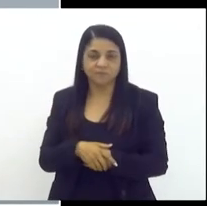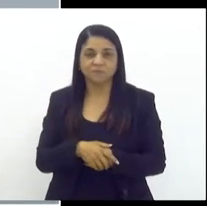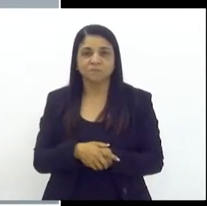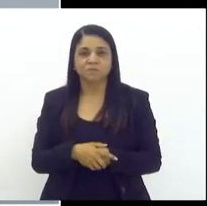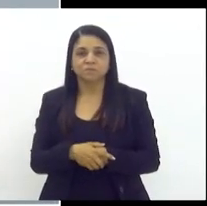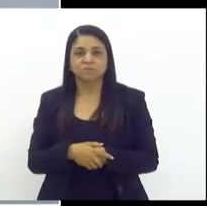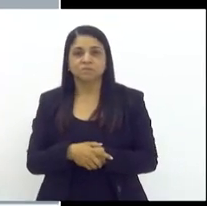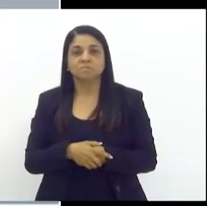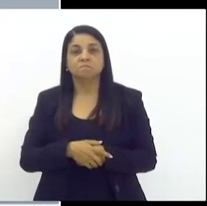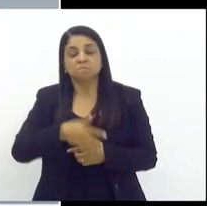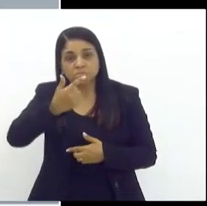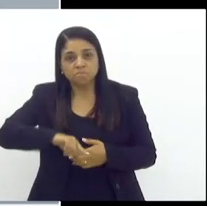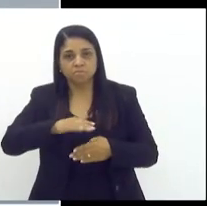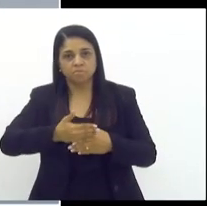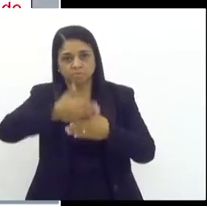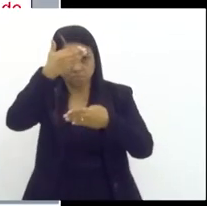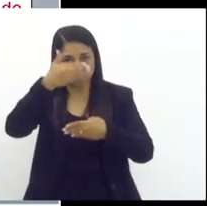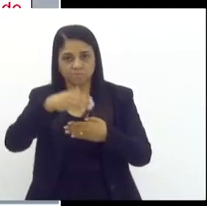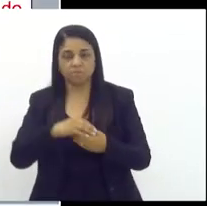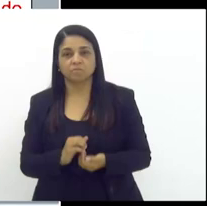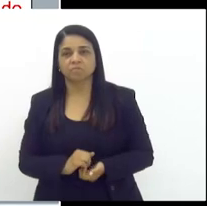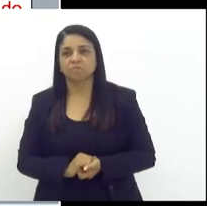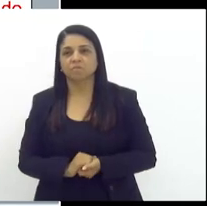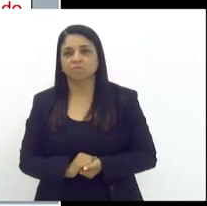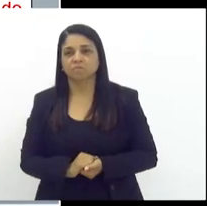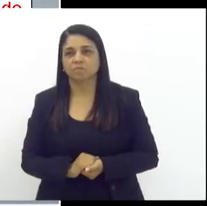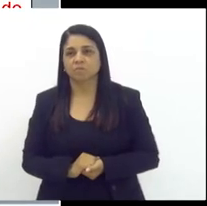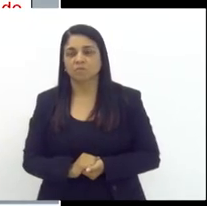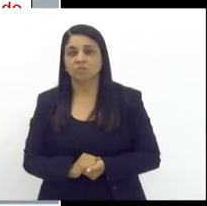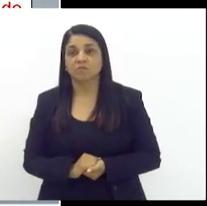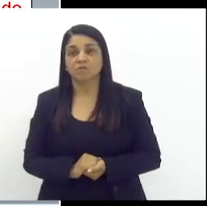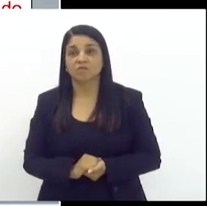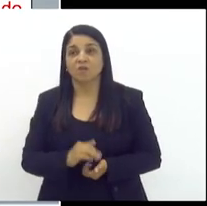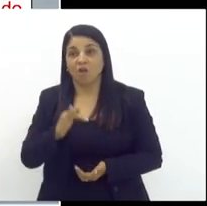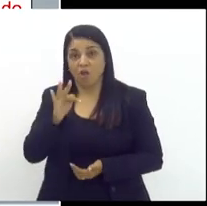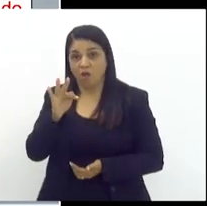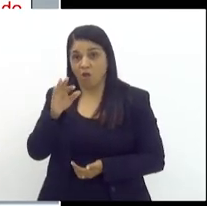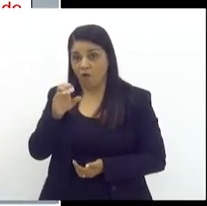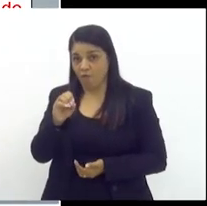mais um forte